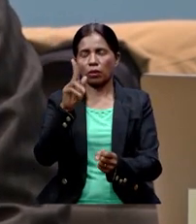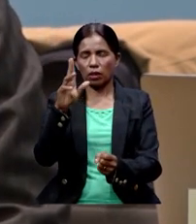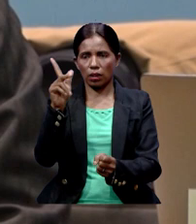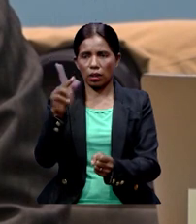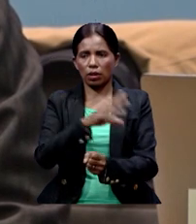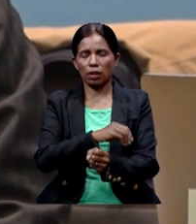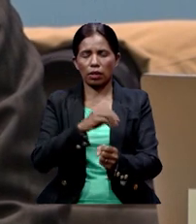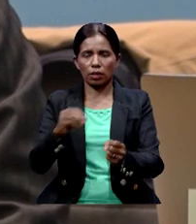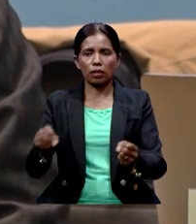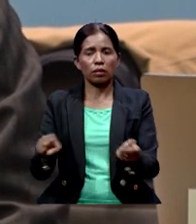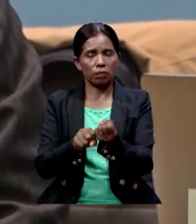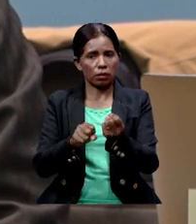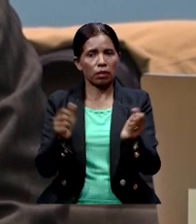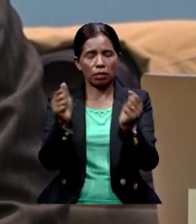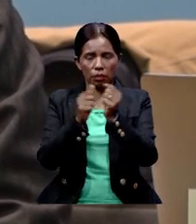Chief Negotiator,